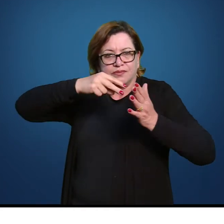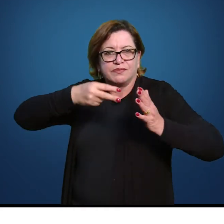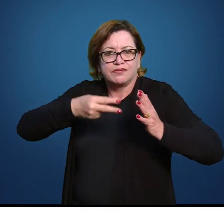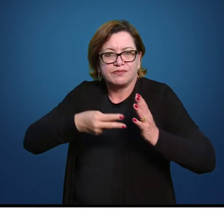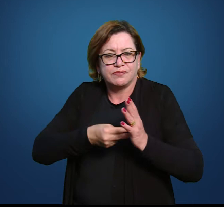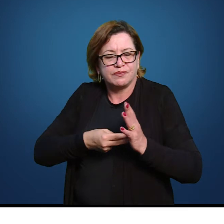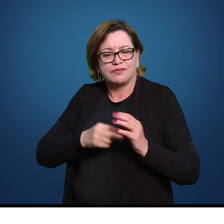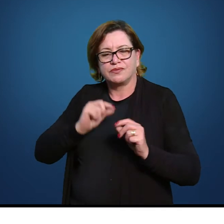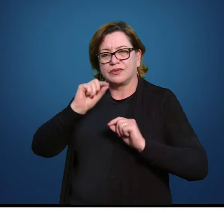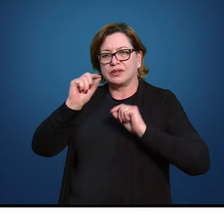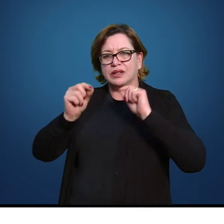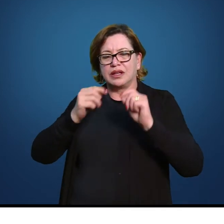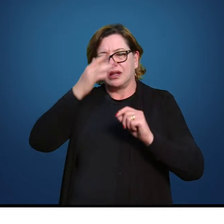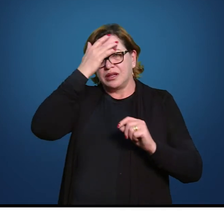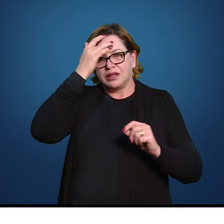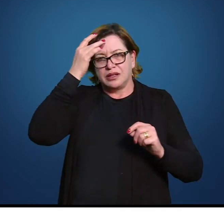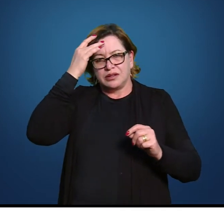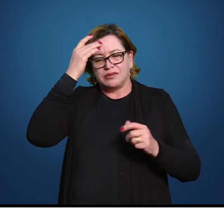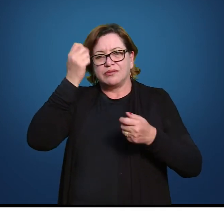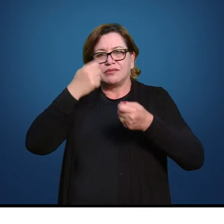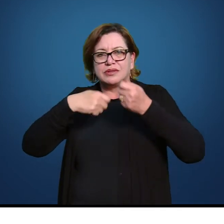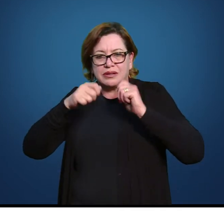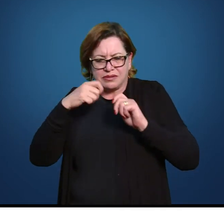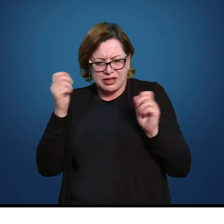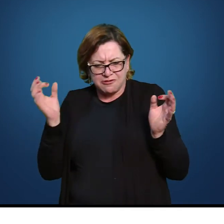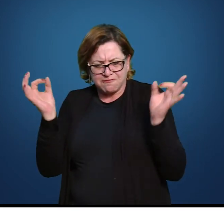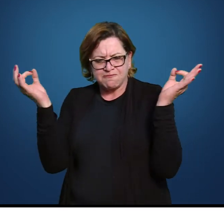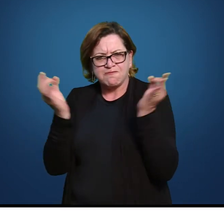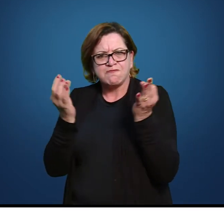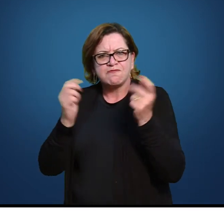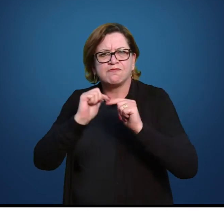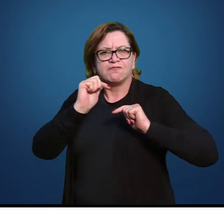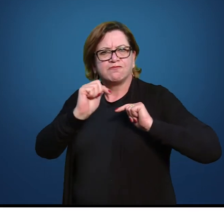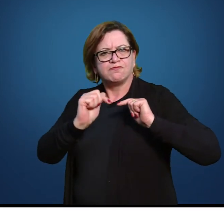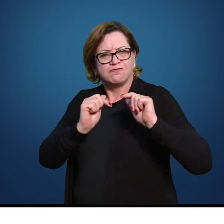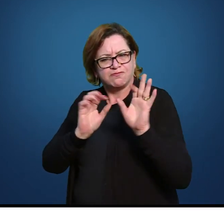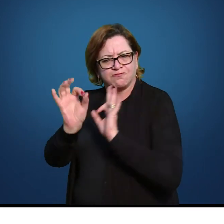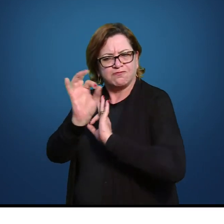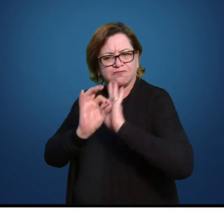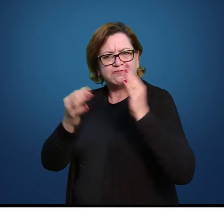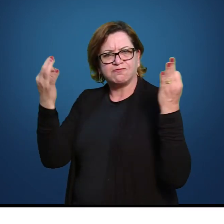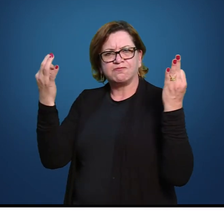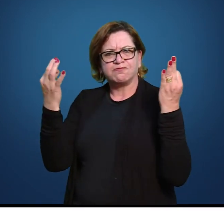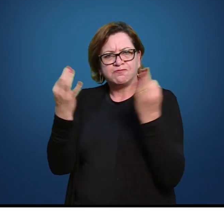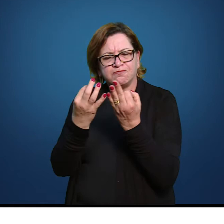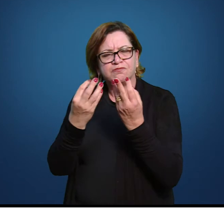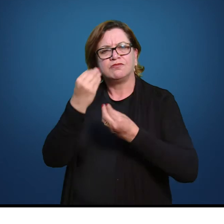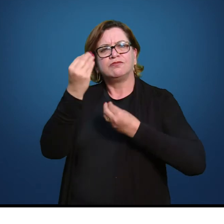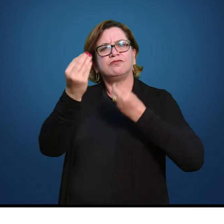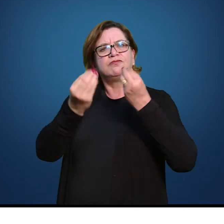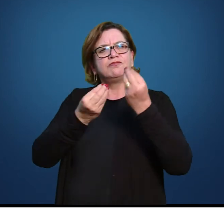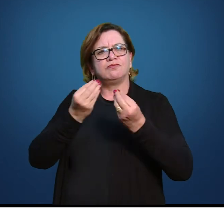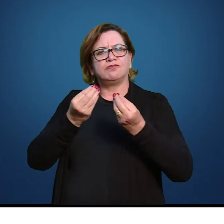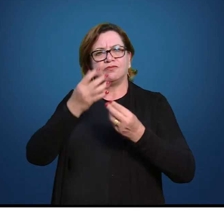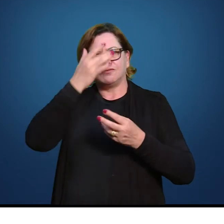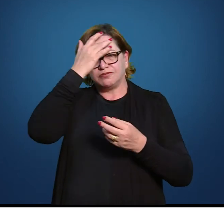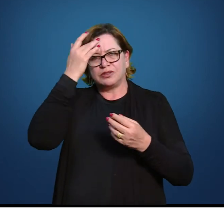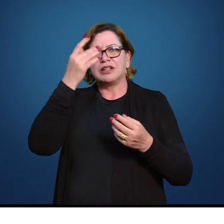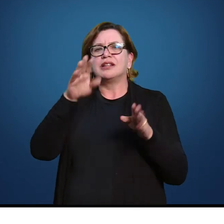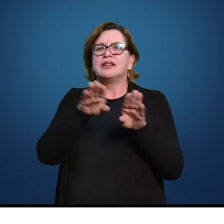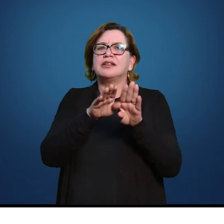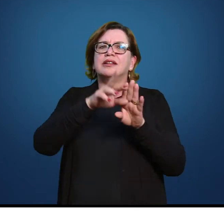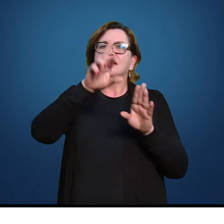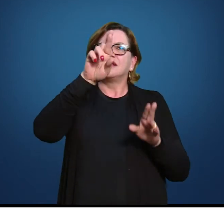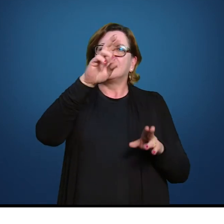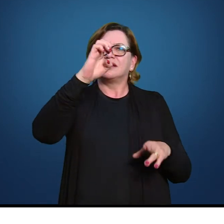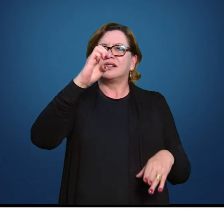Que o gestor ele tem que tornar a máquina eficiente, que ele tem que gerir adequadamente os seus recursos.